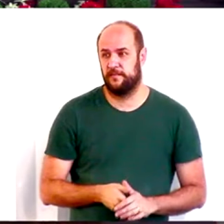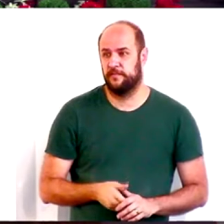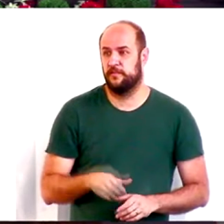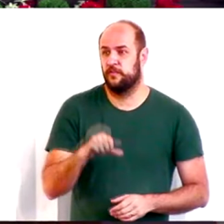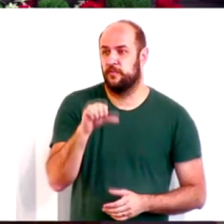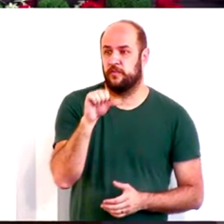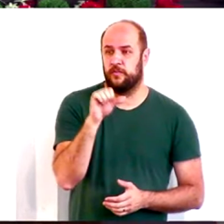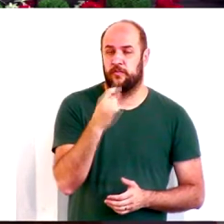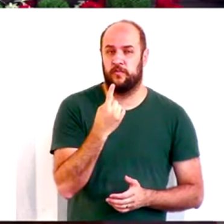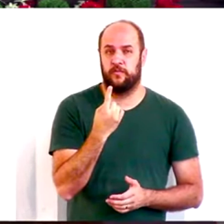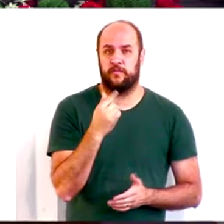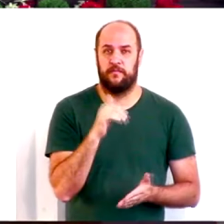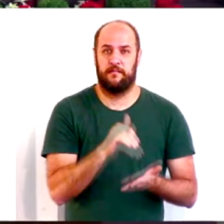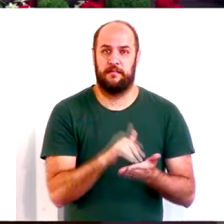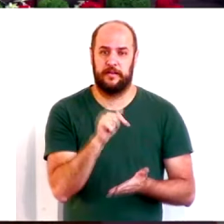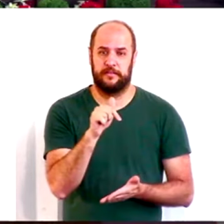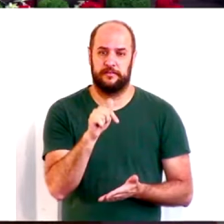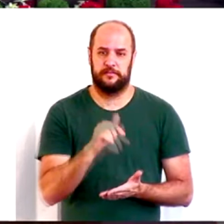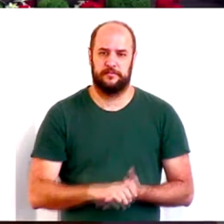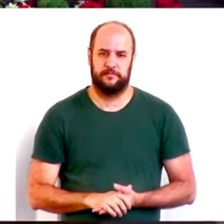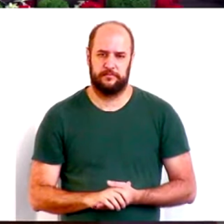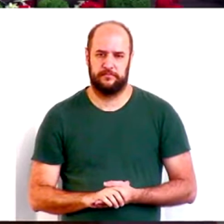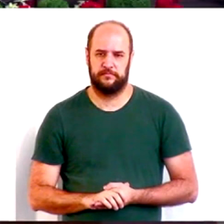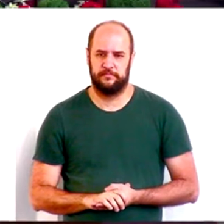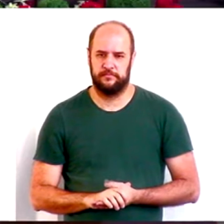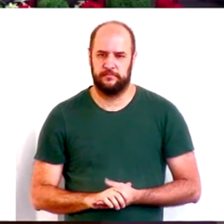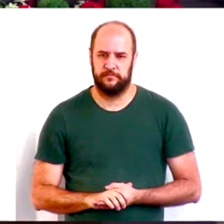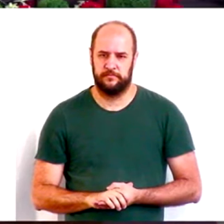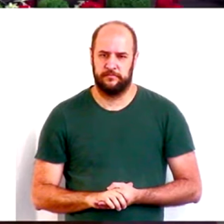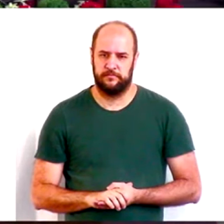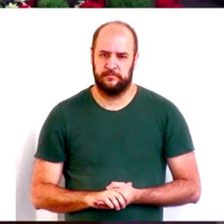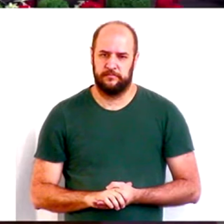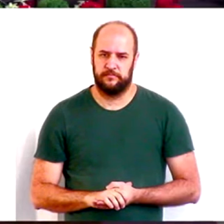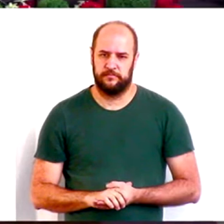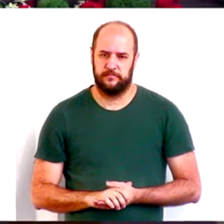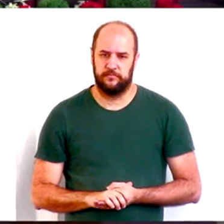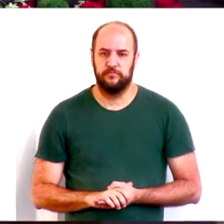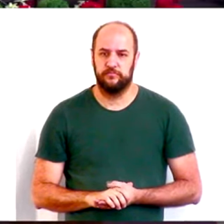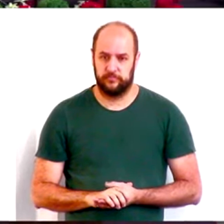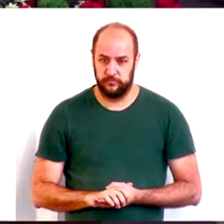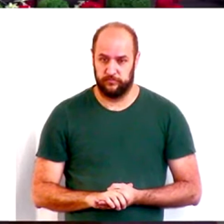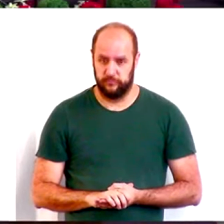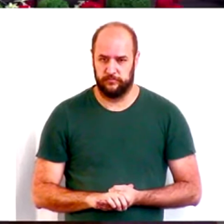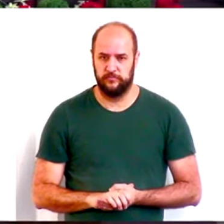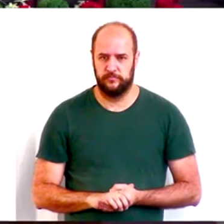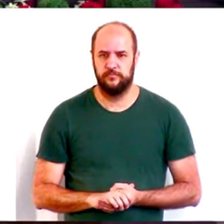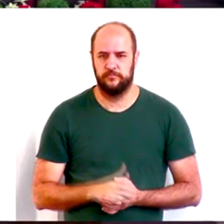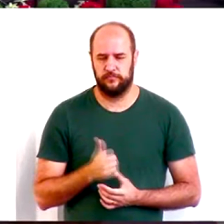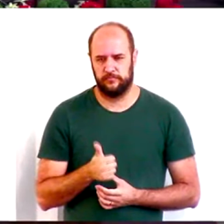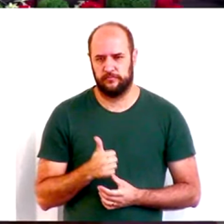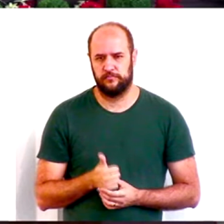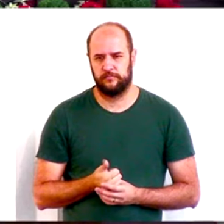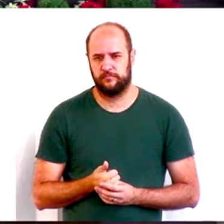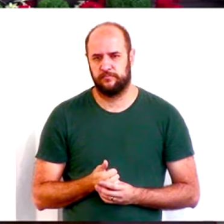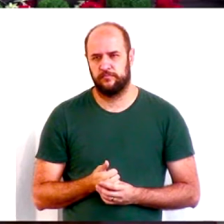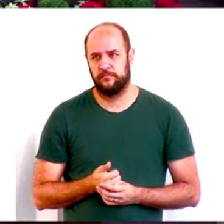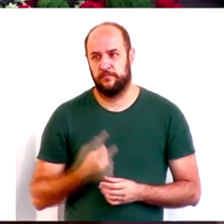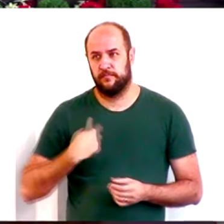1 a 7 nós estamos aqui no período do Advento todas as nossas canções